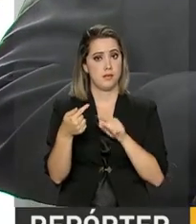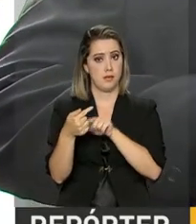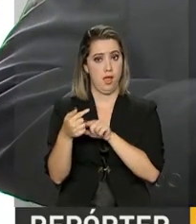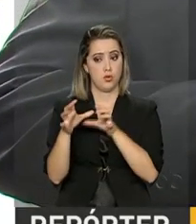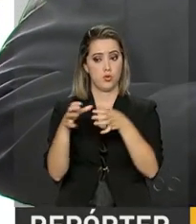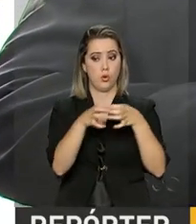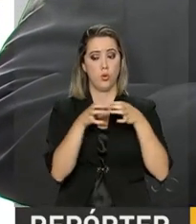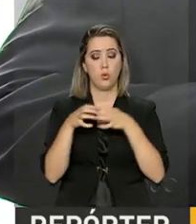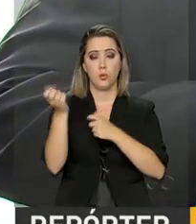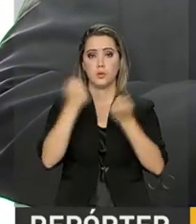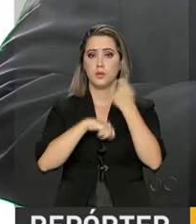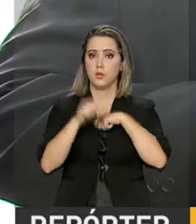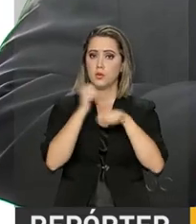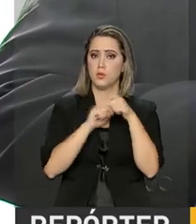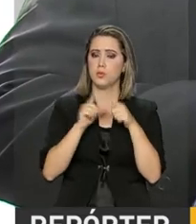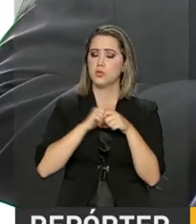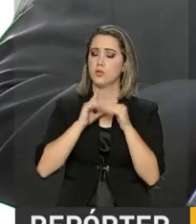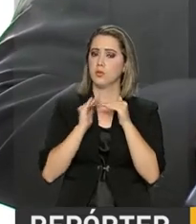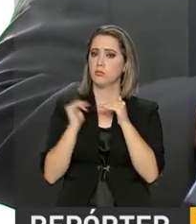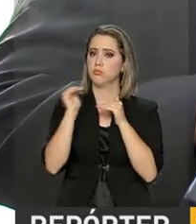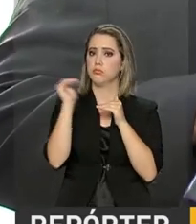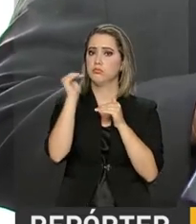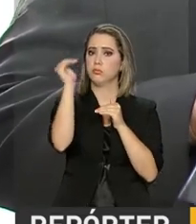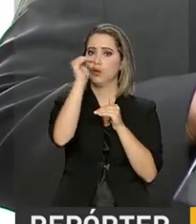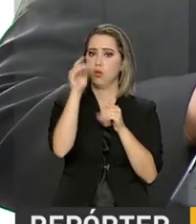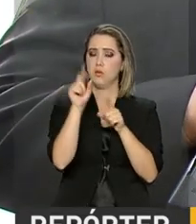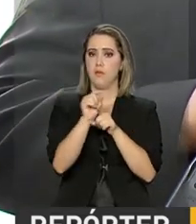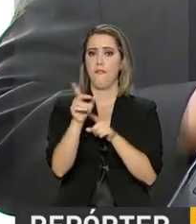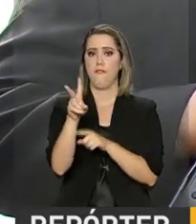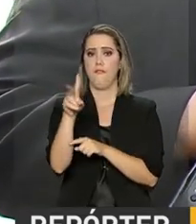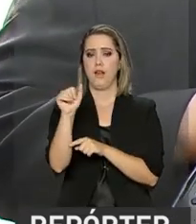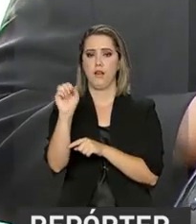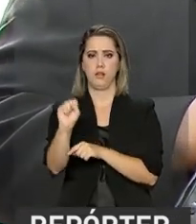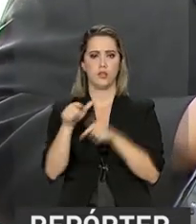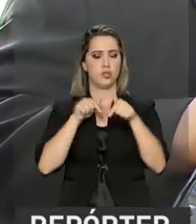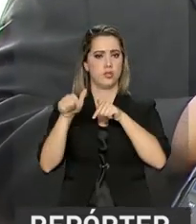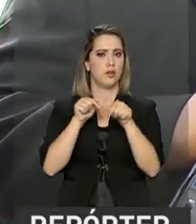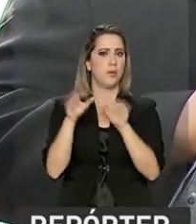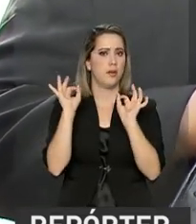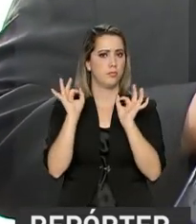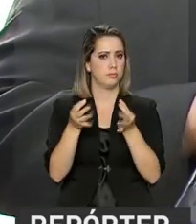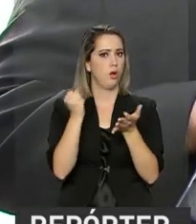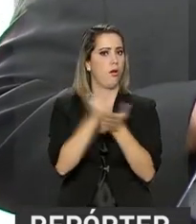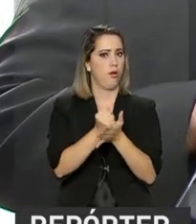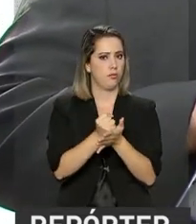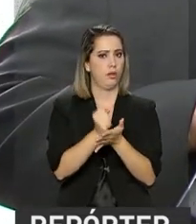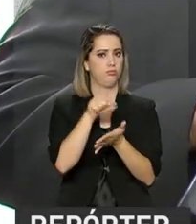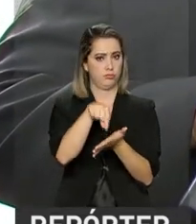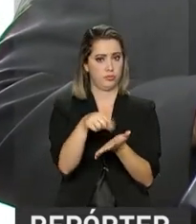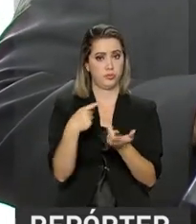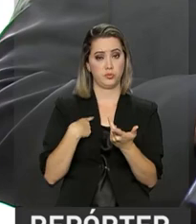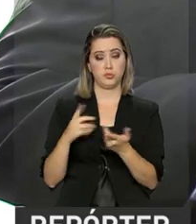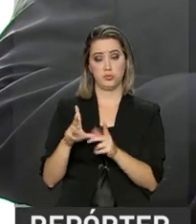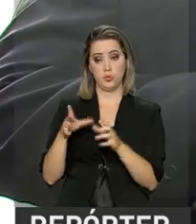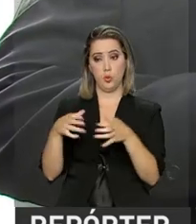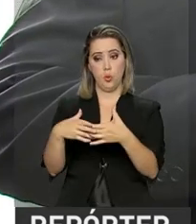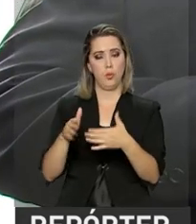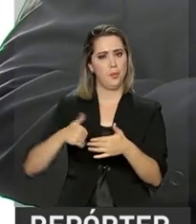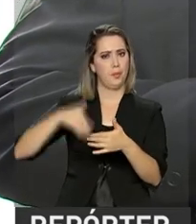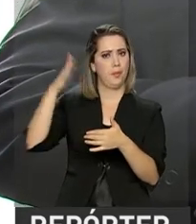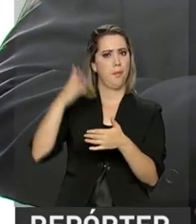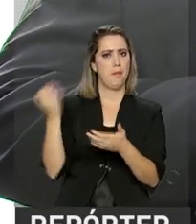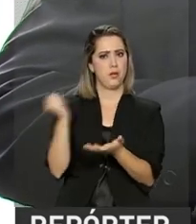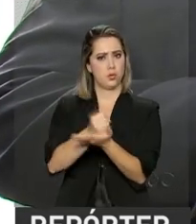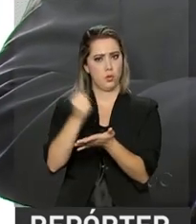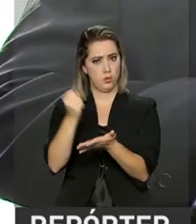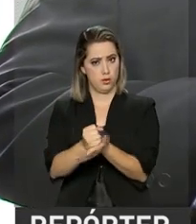atividade econômica do país tiveram um crescimento no número de vagas de empregos formais. O setor que mais se destacou foi o de